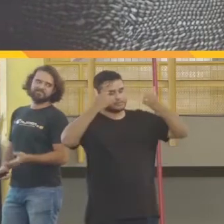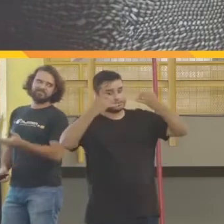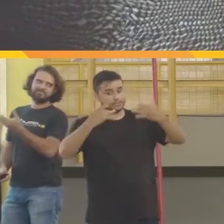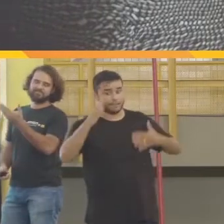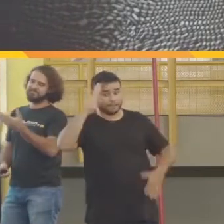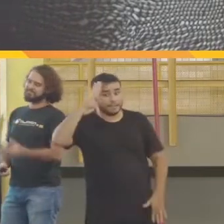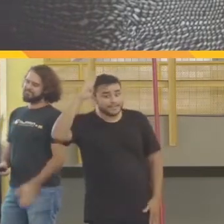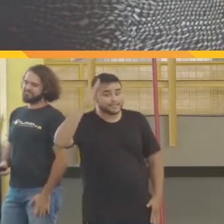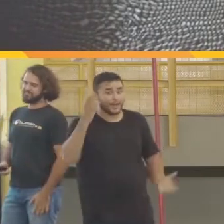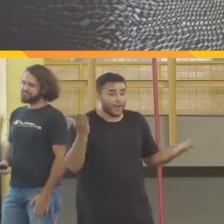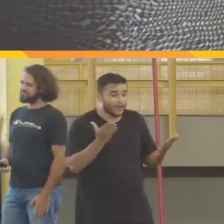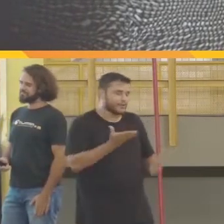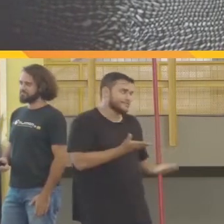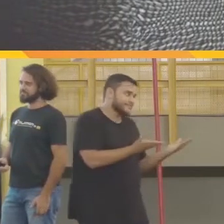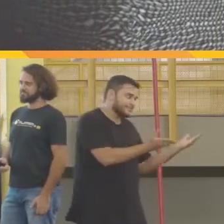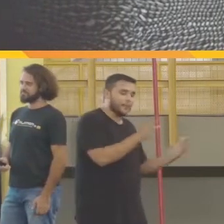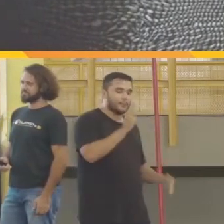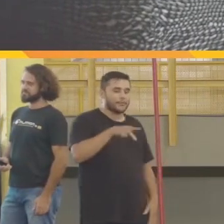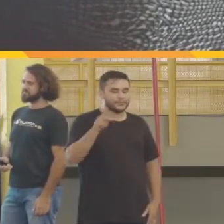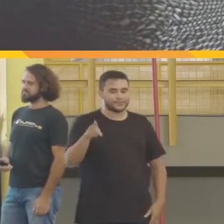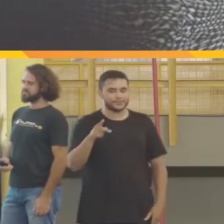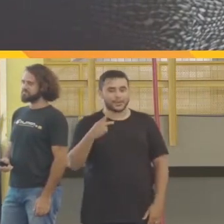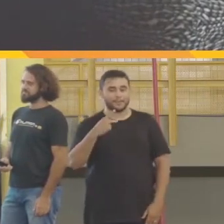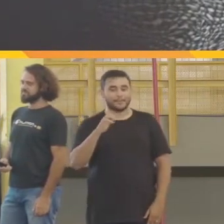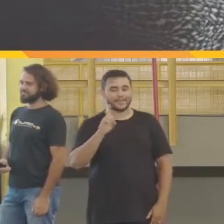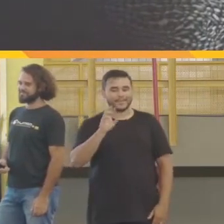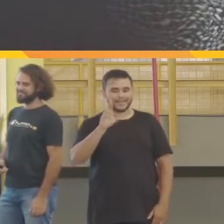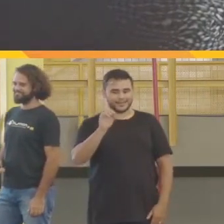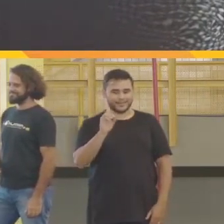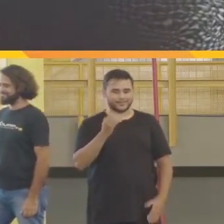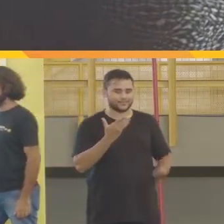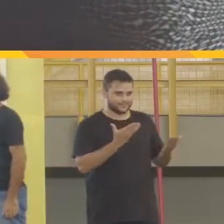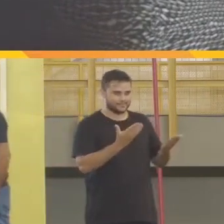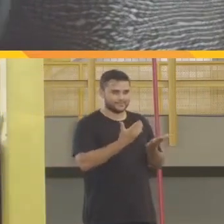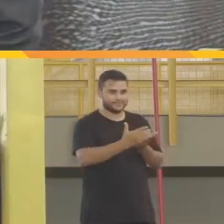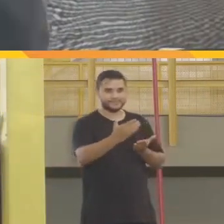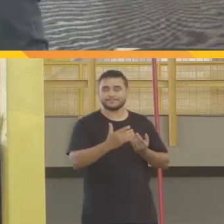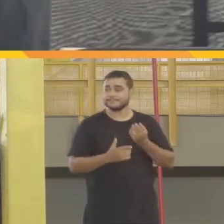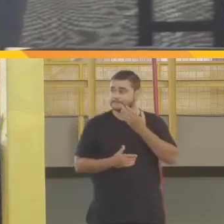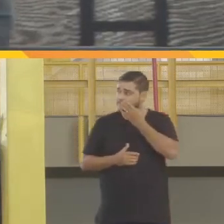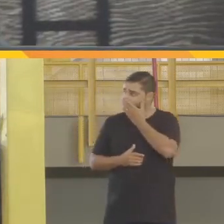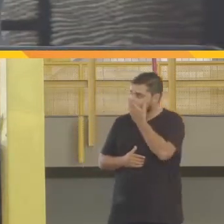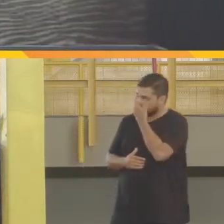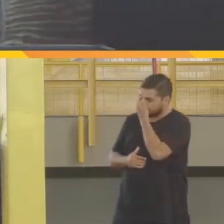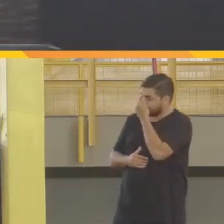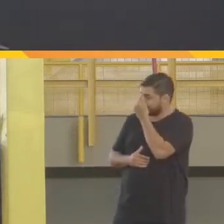principal é agora. Aí vocês vão ver o que é show. Pedrinho, todos seus.